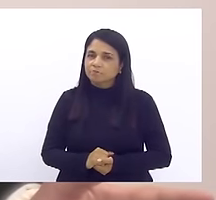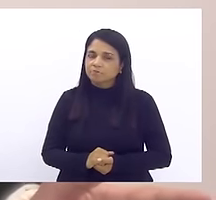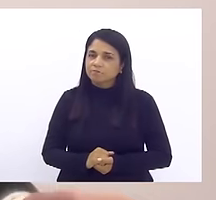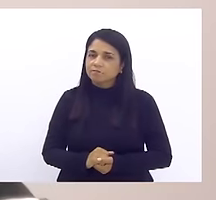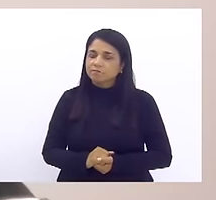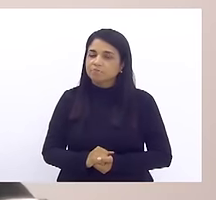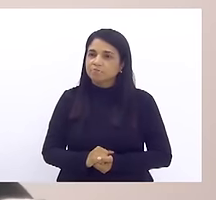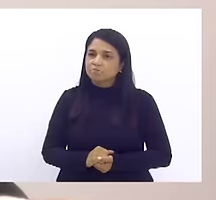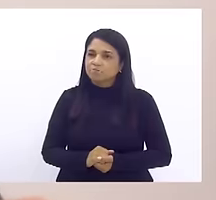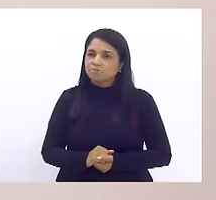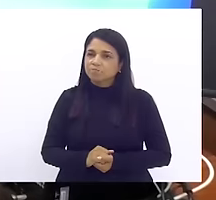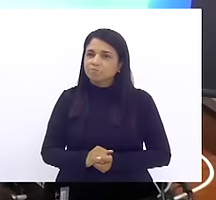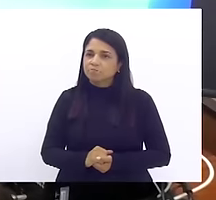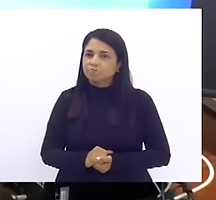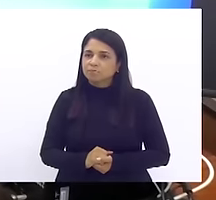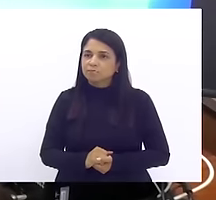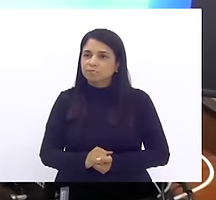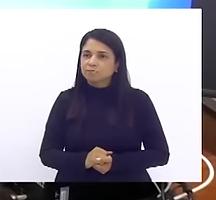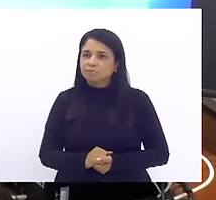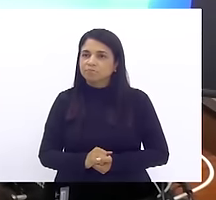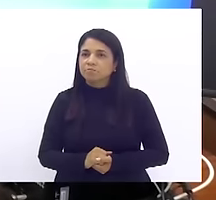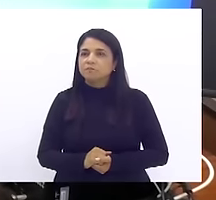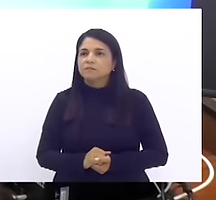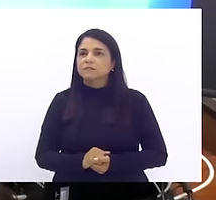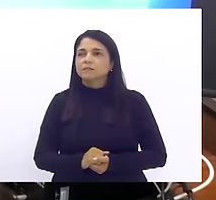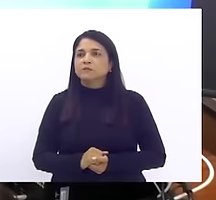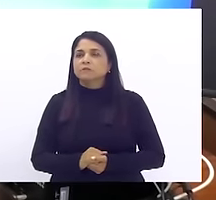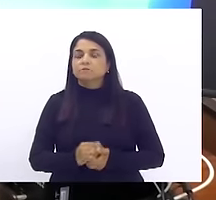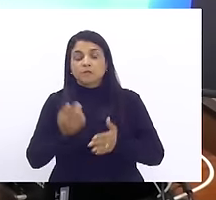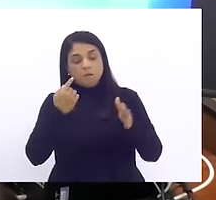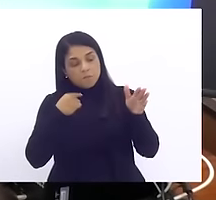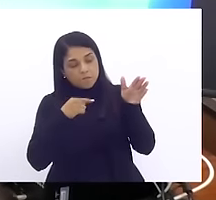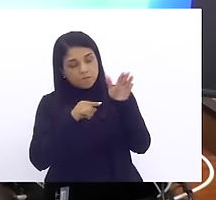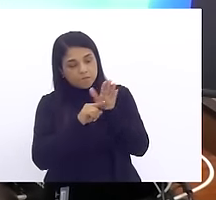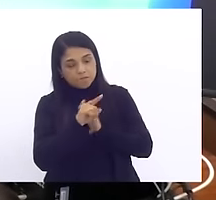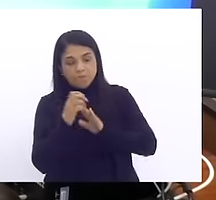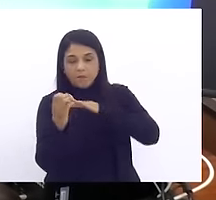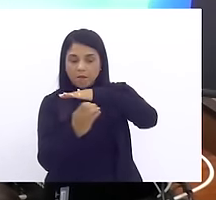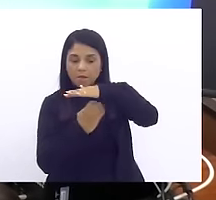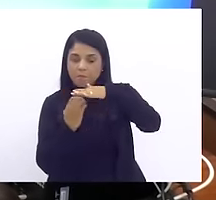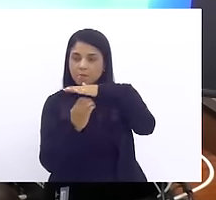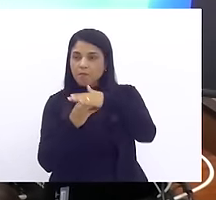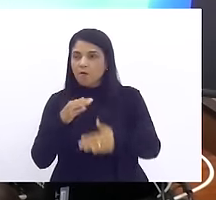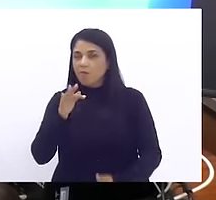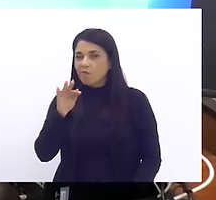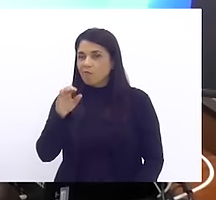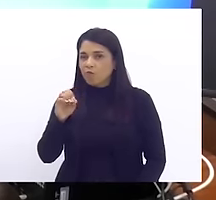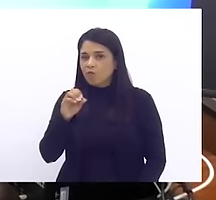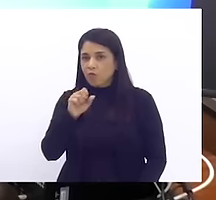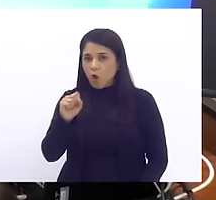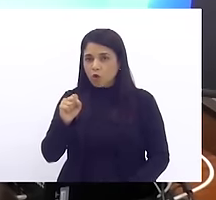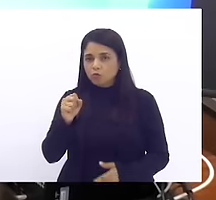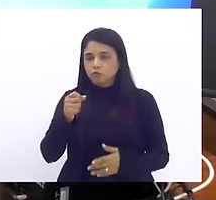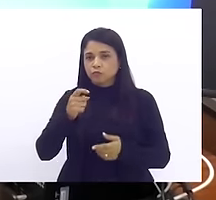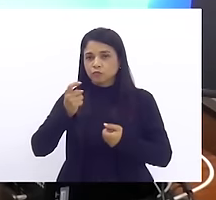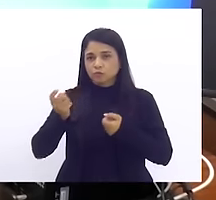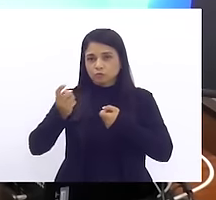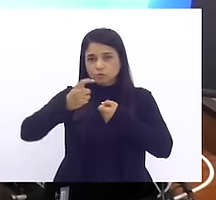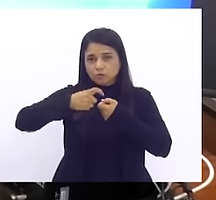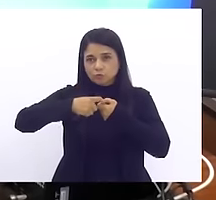eu queria me dirigir ainda Focus existe alguma relação sociedade da Fox com a pele